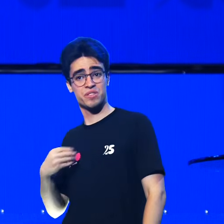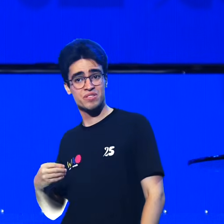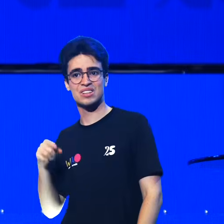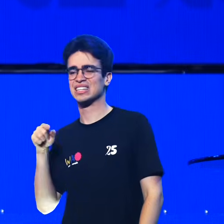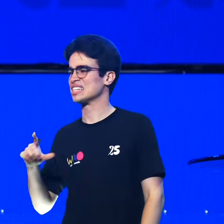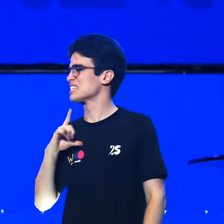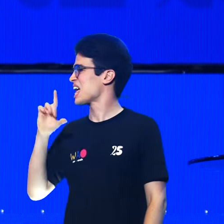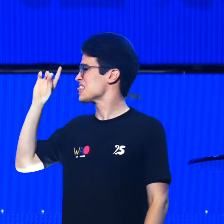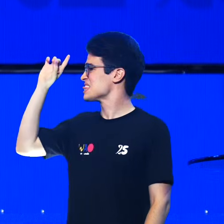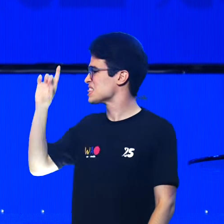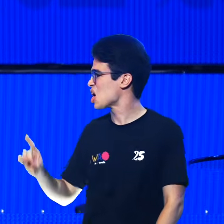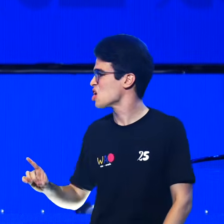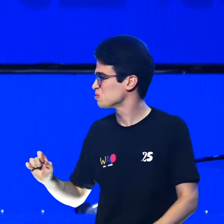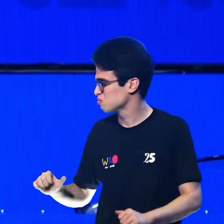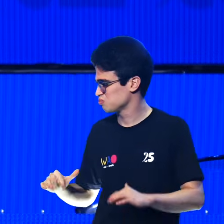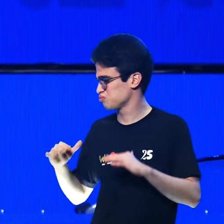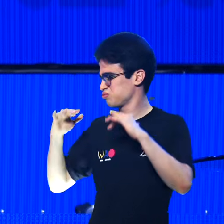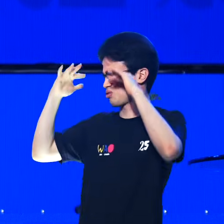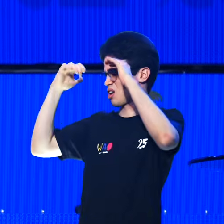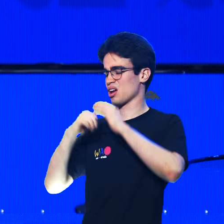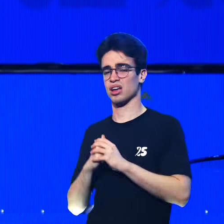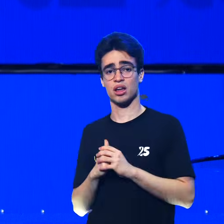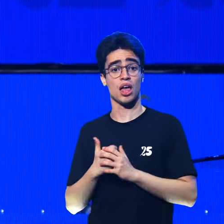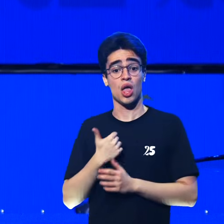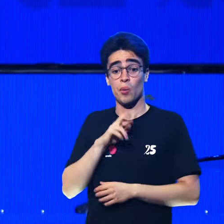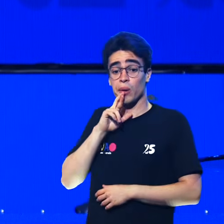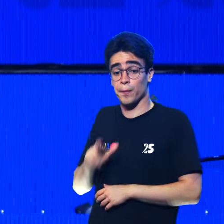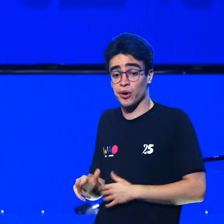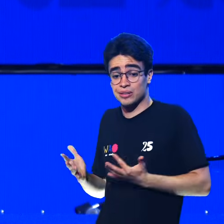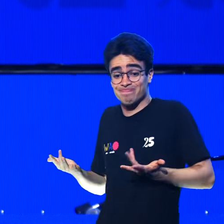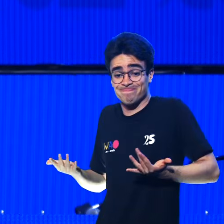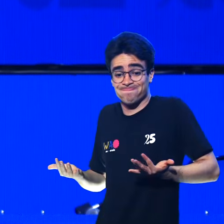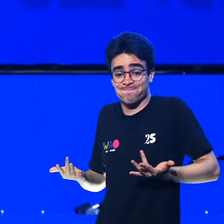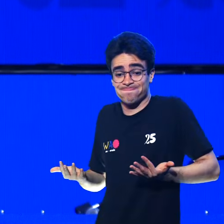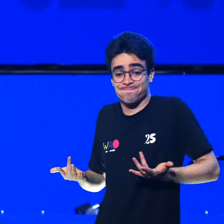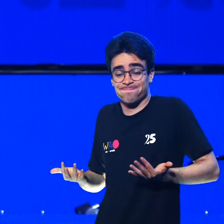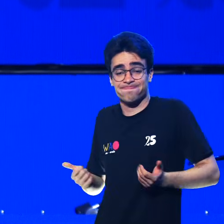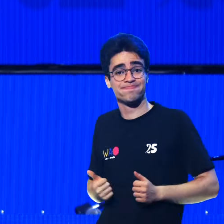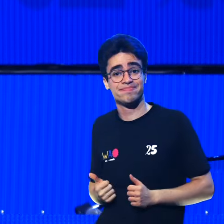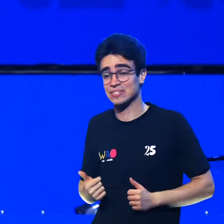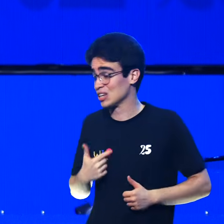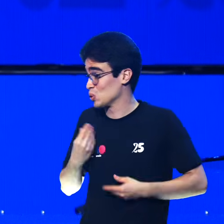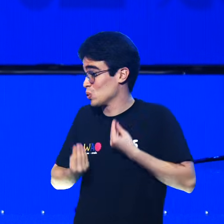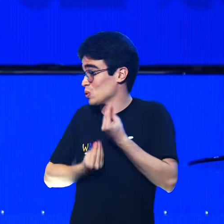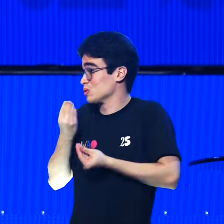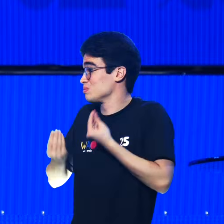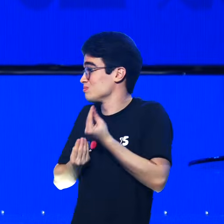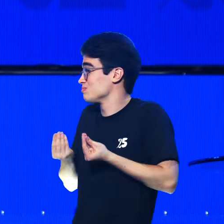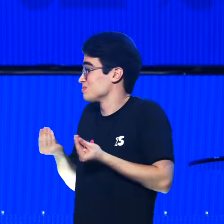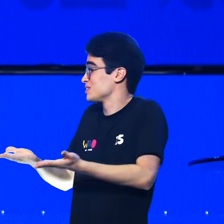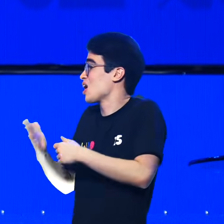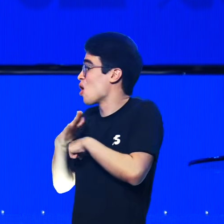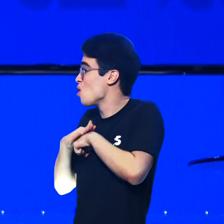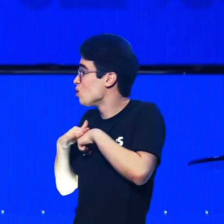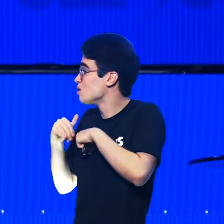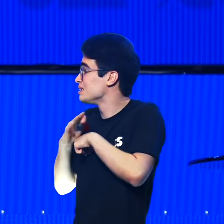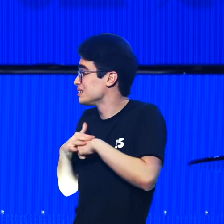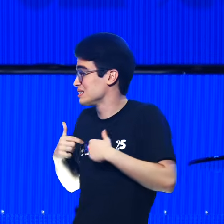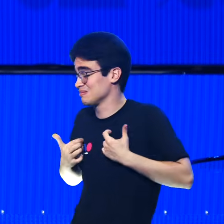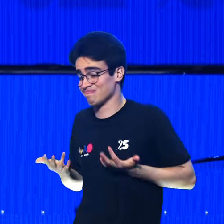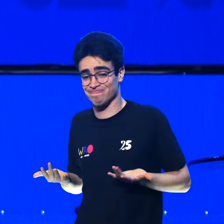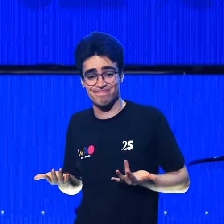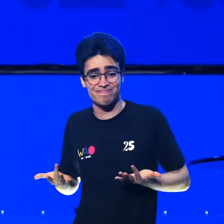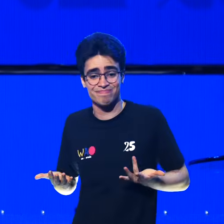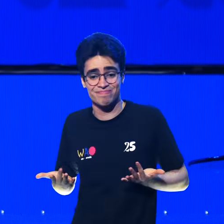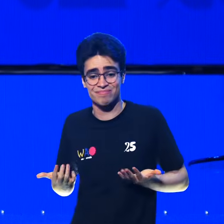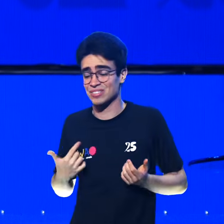cheio de Deus. Eu não tinha resposta para dar para aquela mãe, eu não tinha palavras para consolar aquele casal.